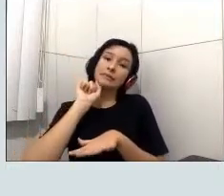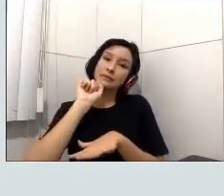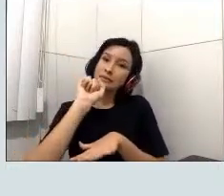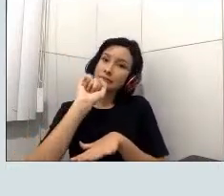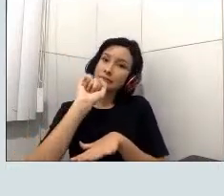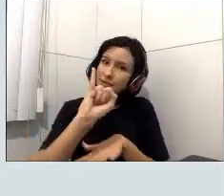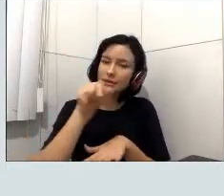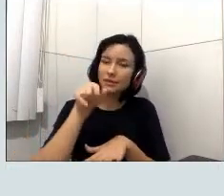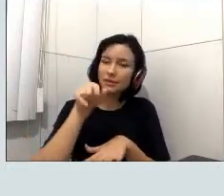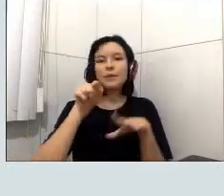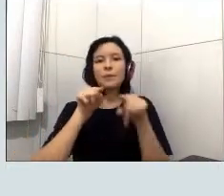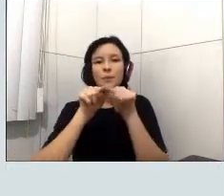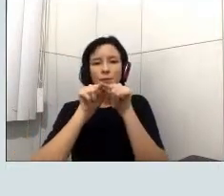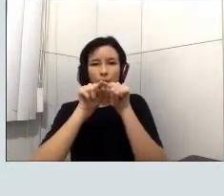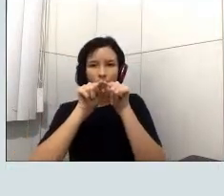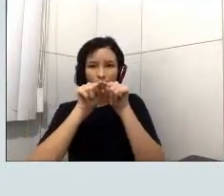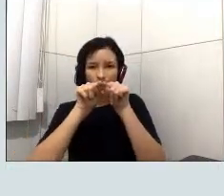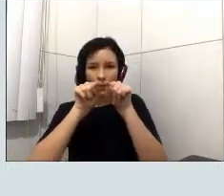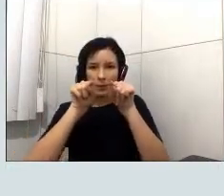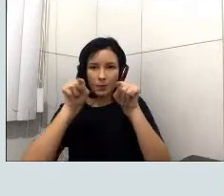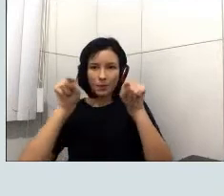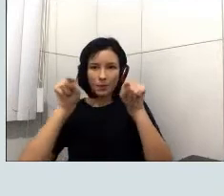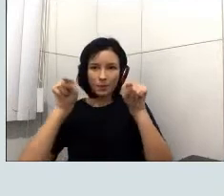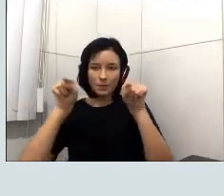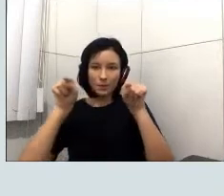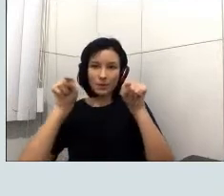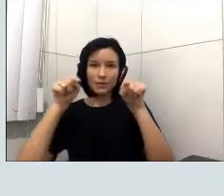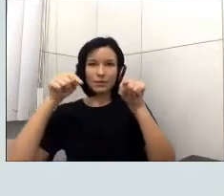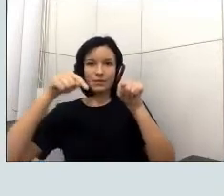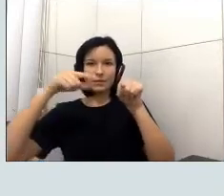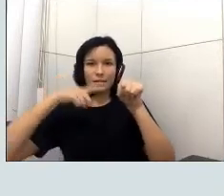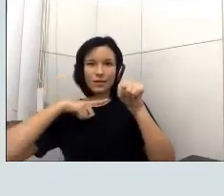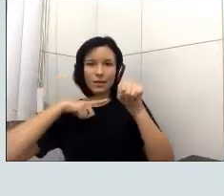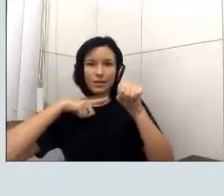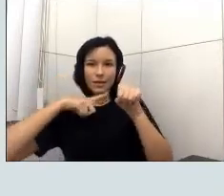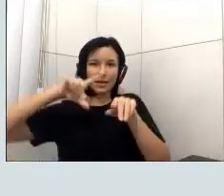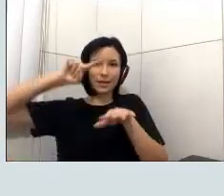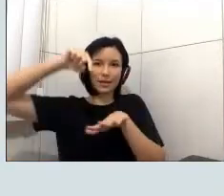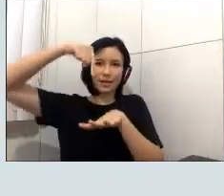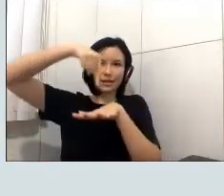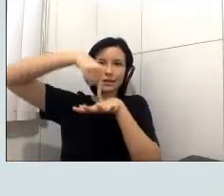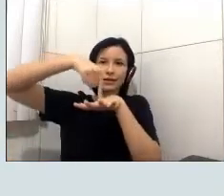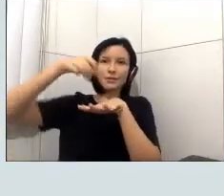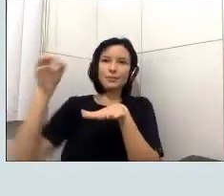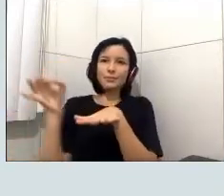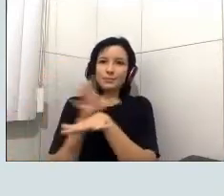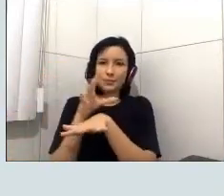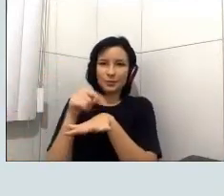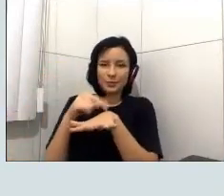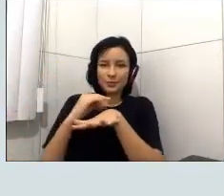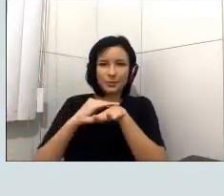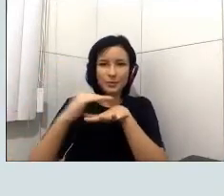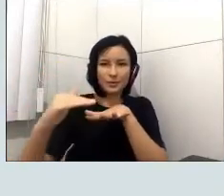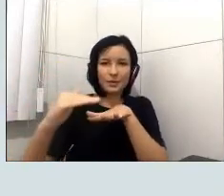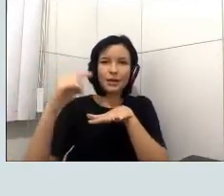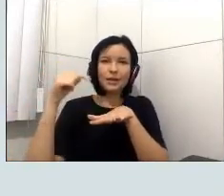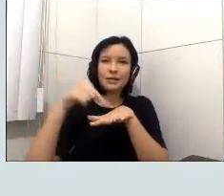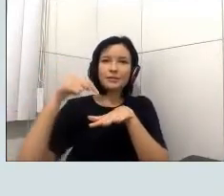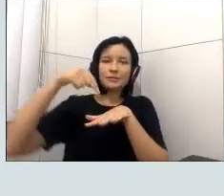é paralela a um plano, vocês estão vendo que a reta é paralela, né? Essa reta